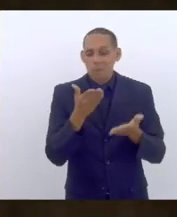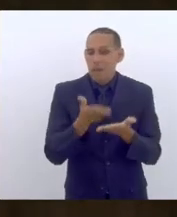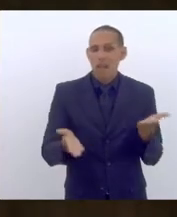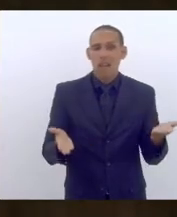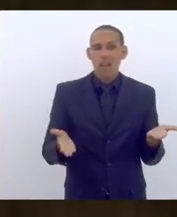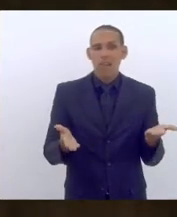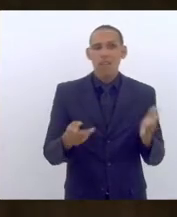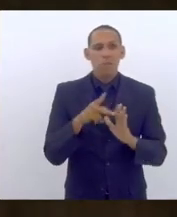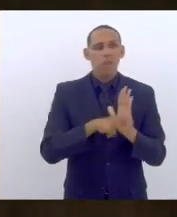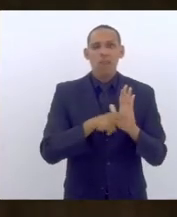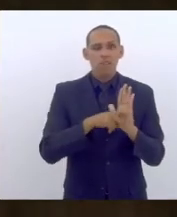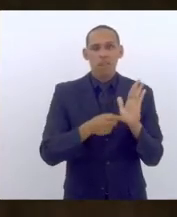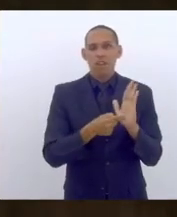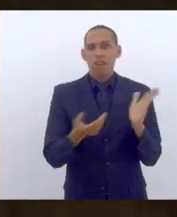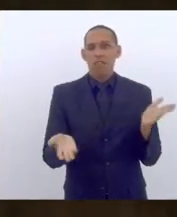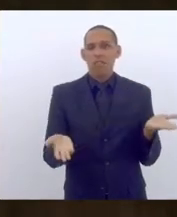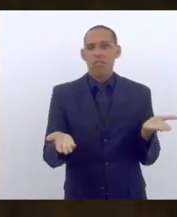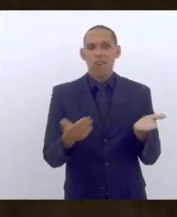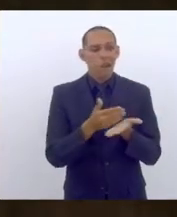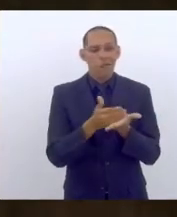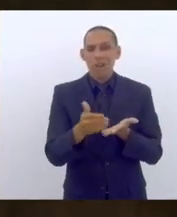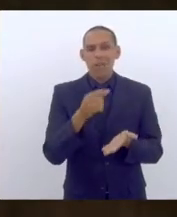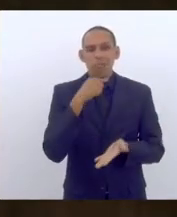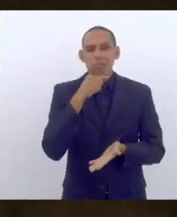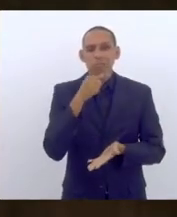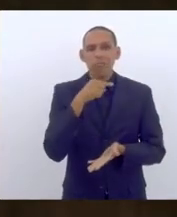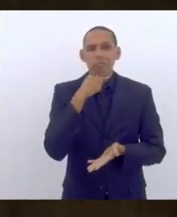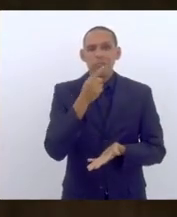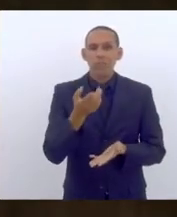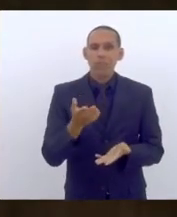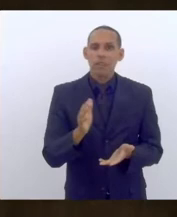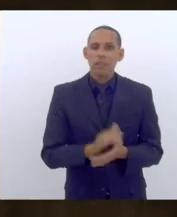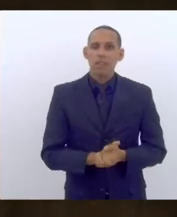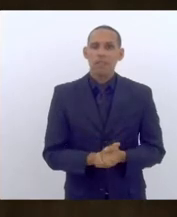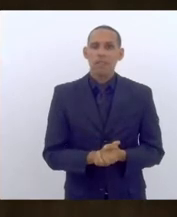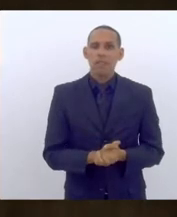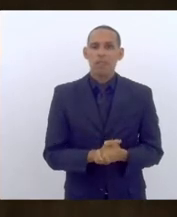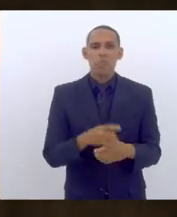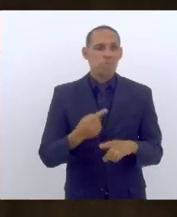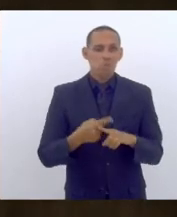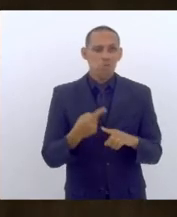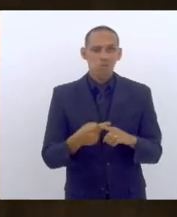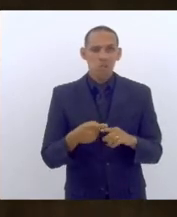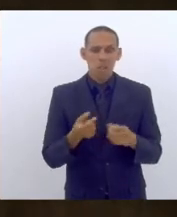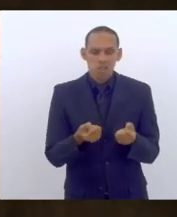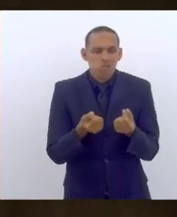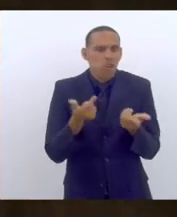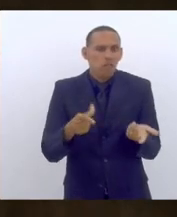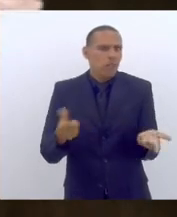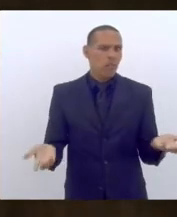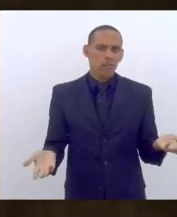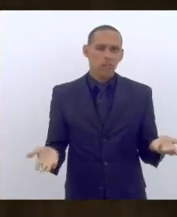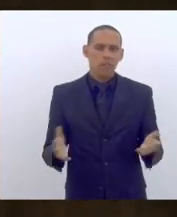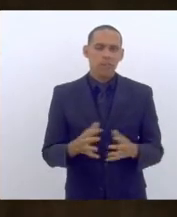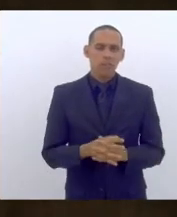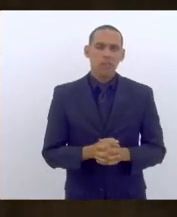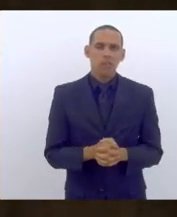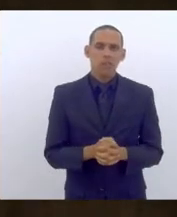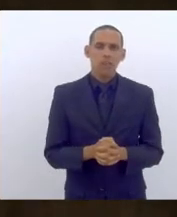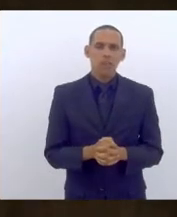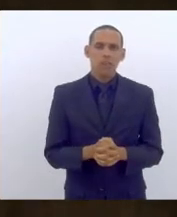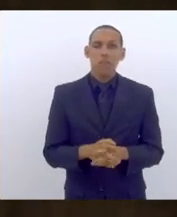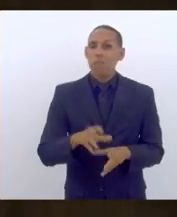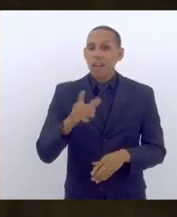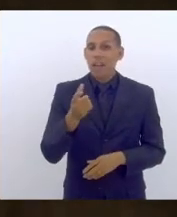projeto de coma iniciar né porque não tem recurso nenhum embora ele